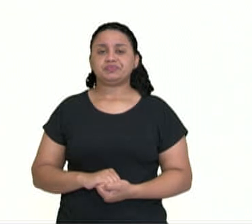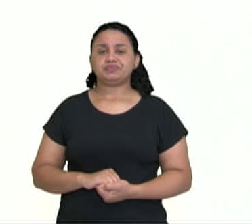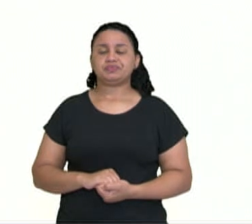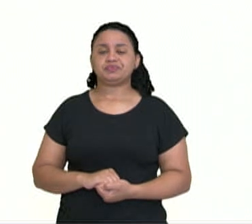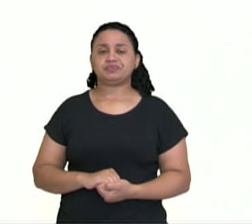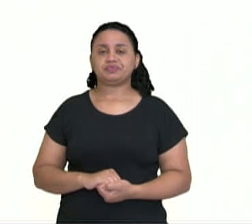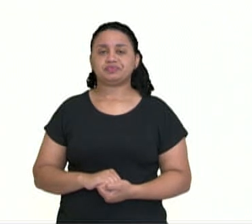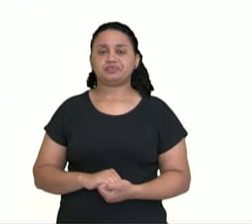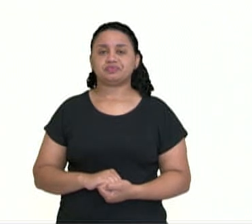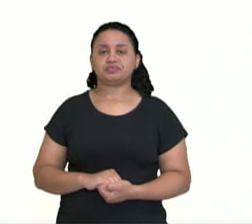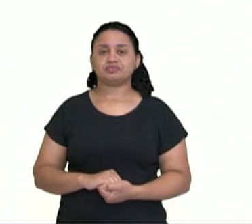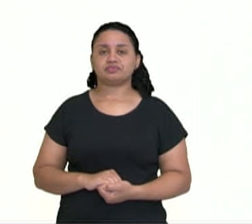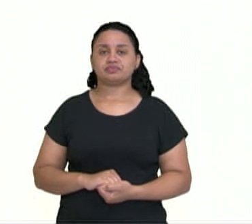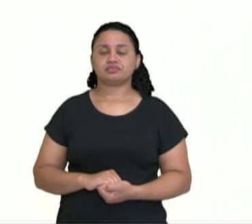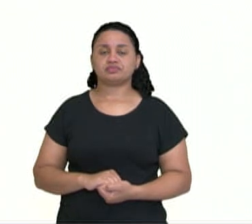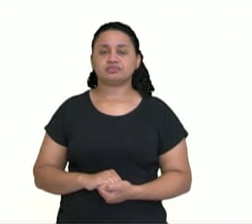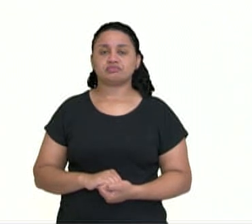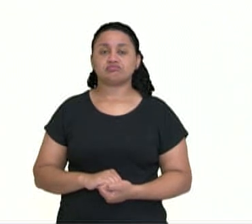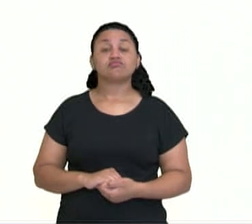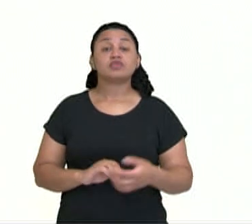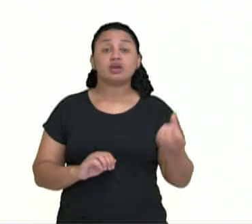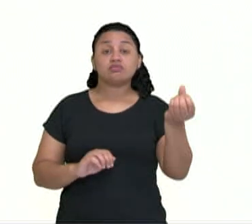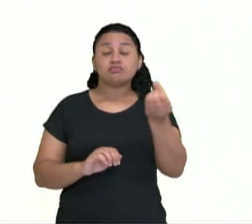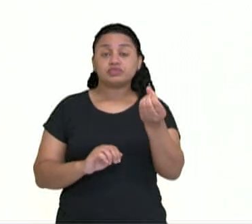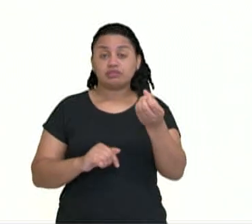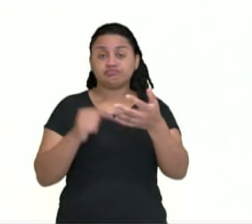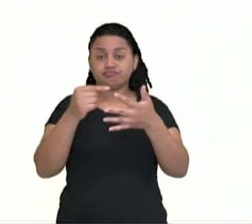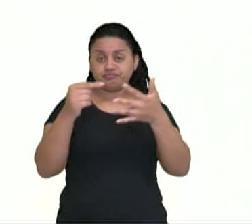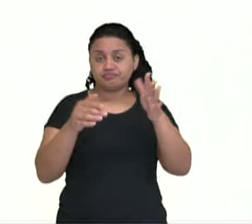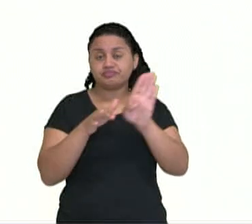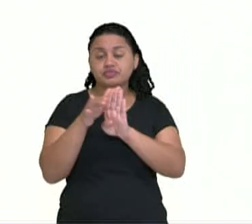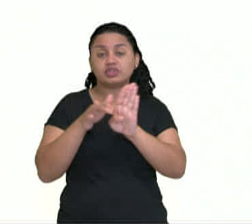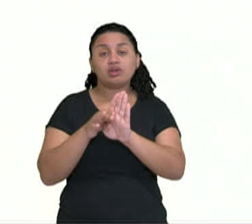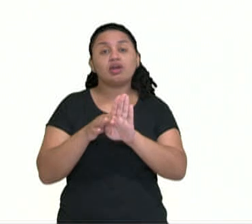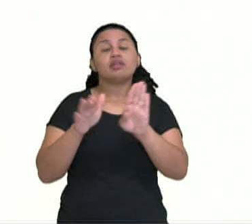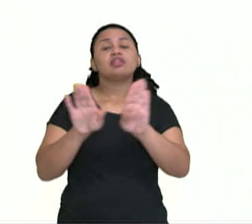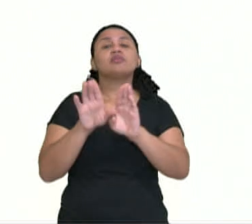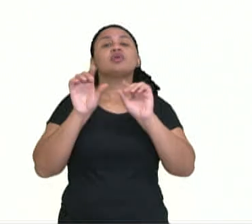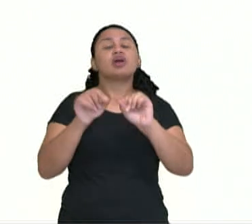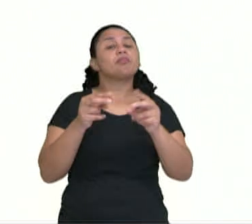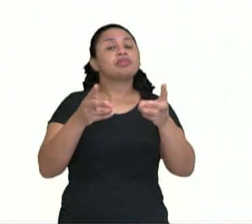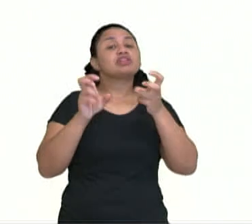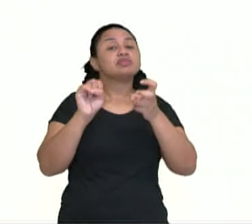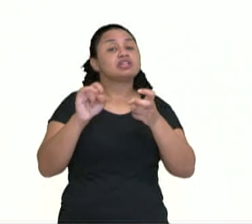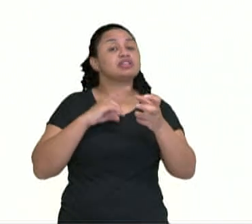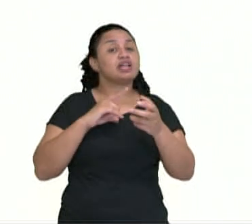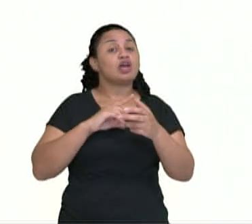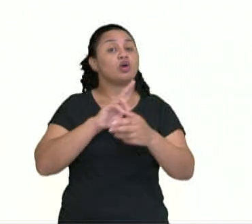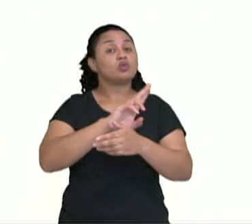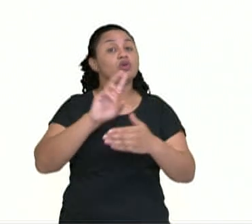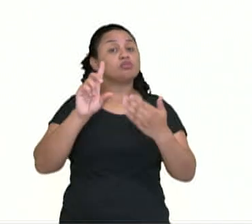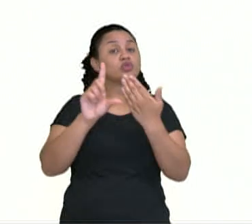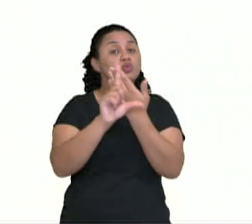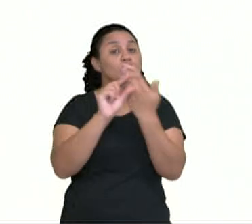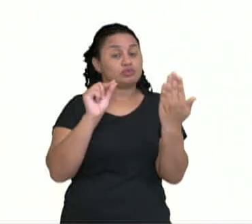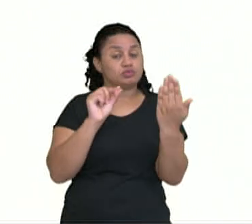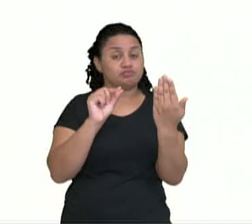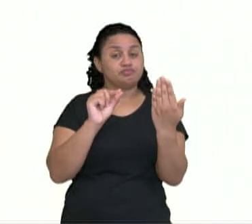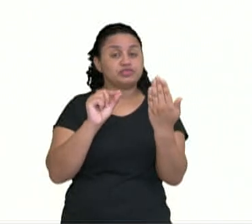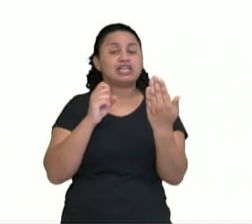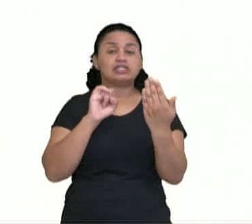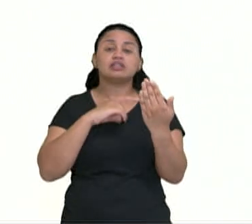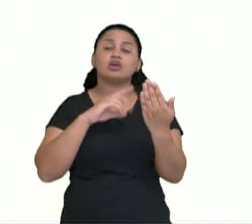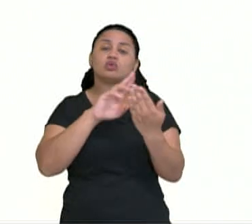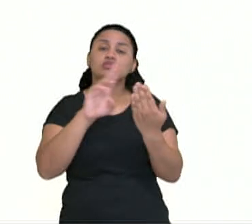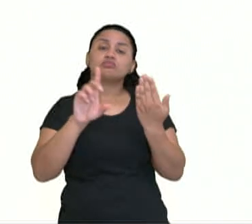can investigate him or her. Confira se tem o nome do autor, porque com o nome do autor daquela